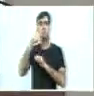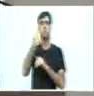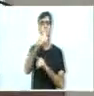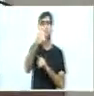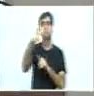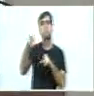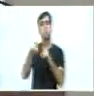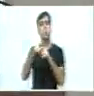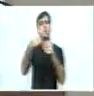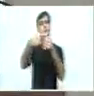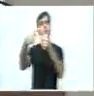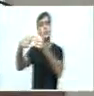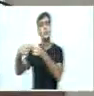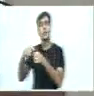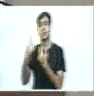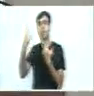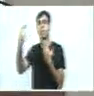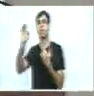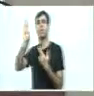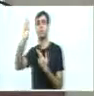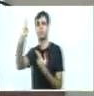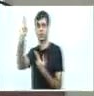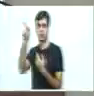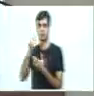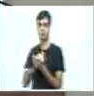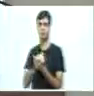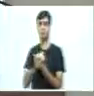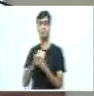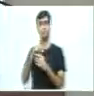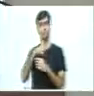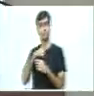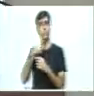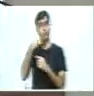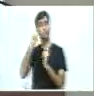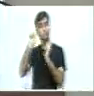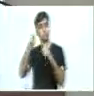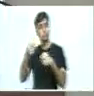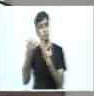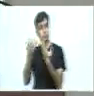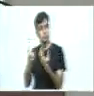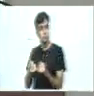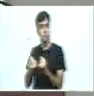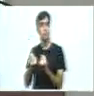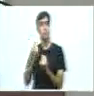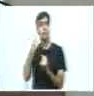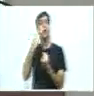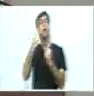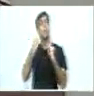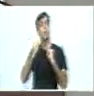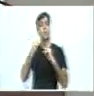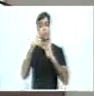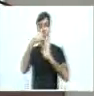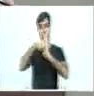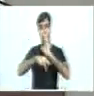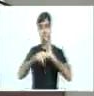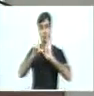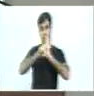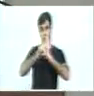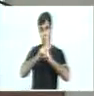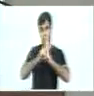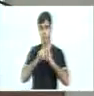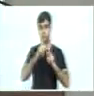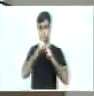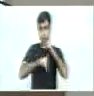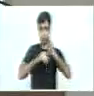municípios, entre eles Belo Horizonte, que, na verdade, permitem o encaminhamento de projetos de lei de